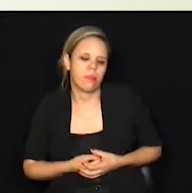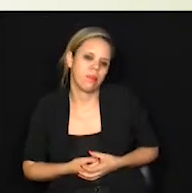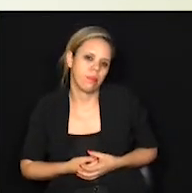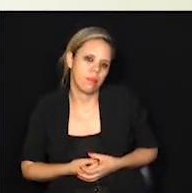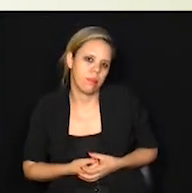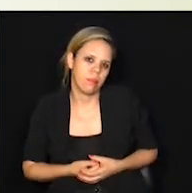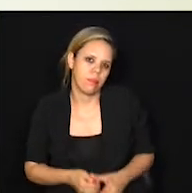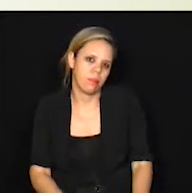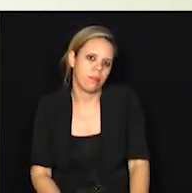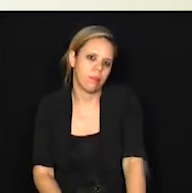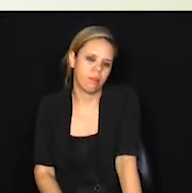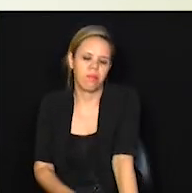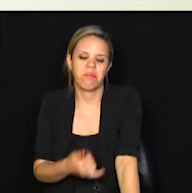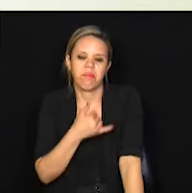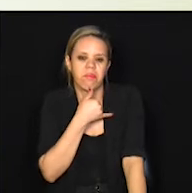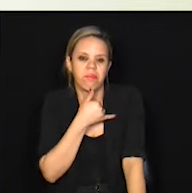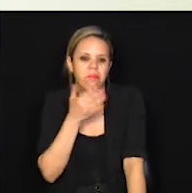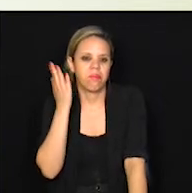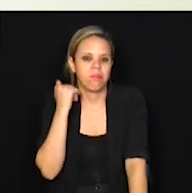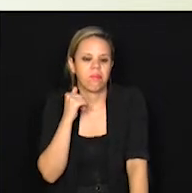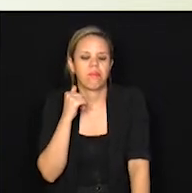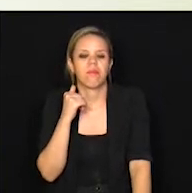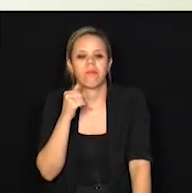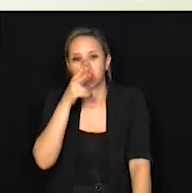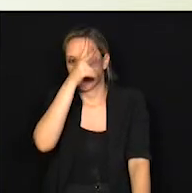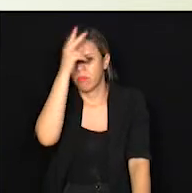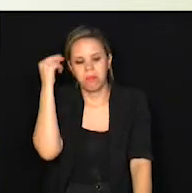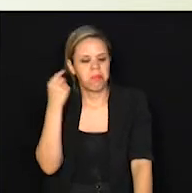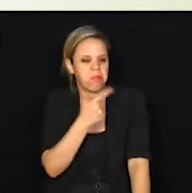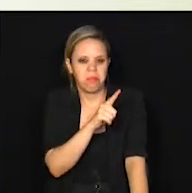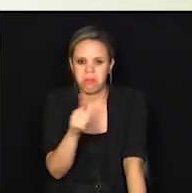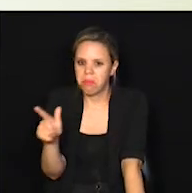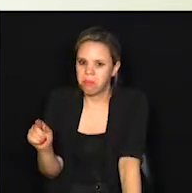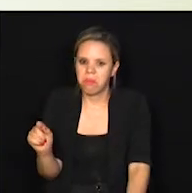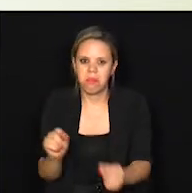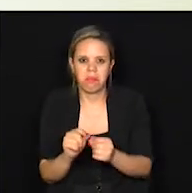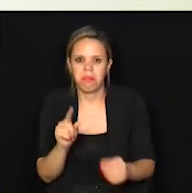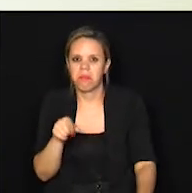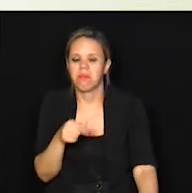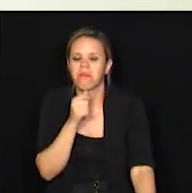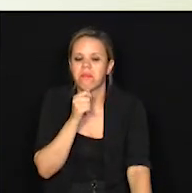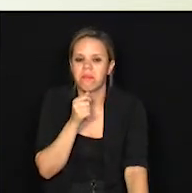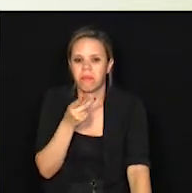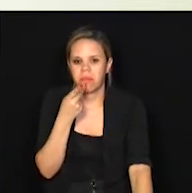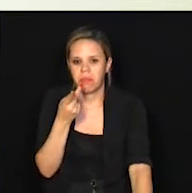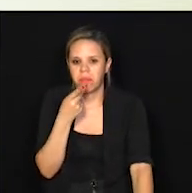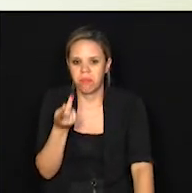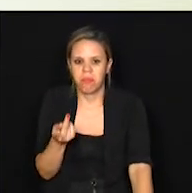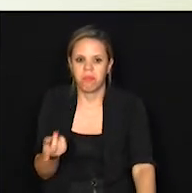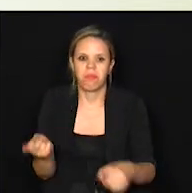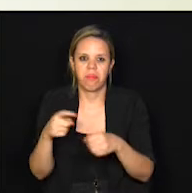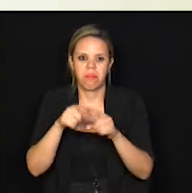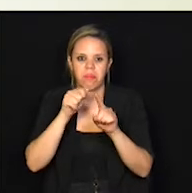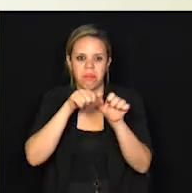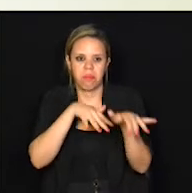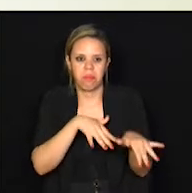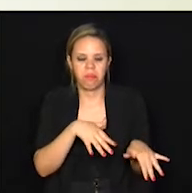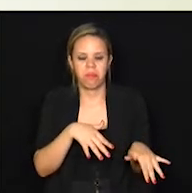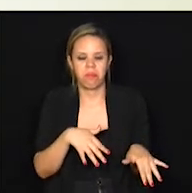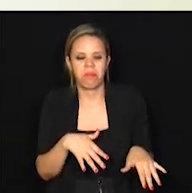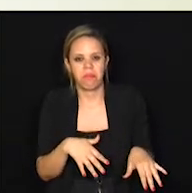pode fazer dentro de protocolos e para o bem-estar dessa criança, porque uma criança que esteja num grupo desse, ela com certeza está